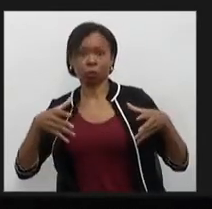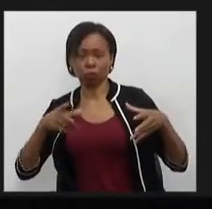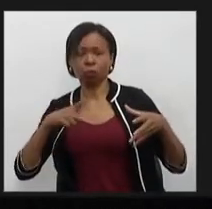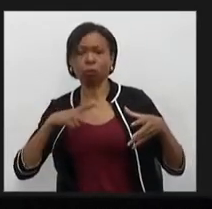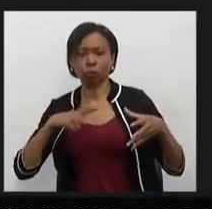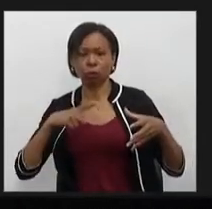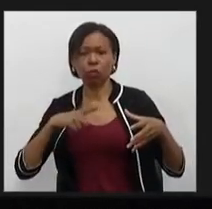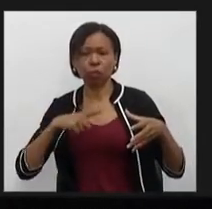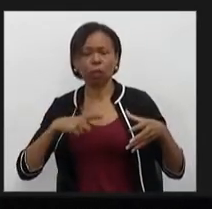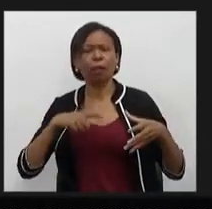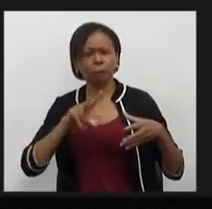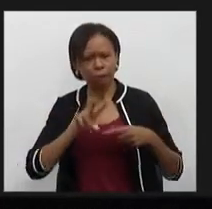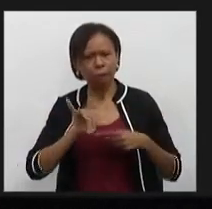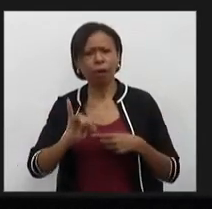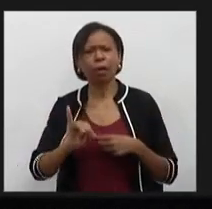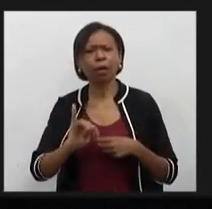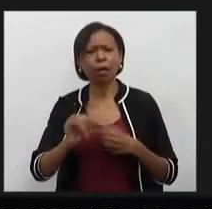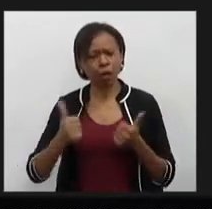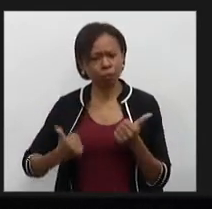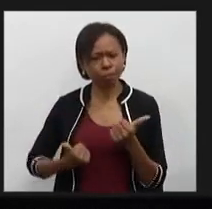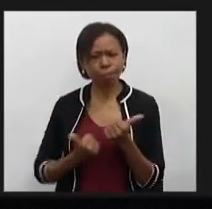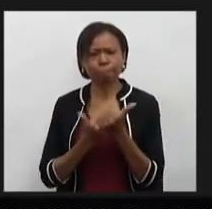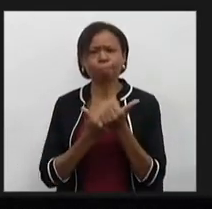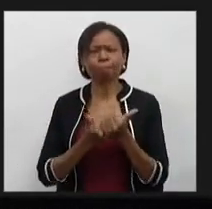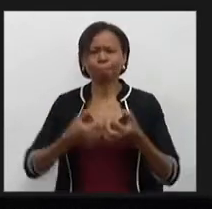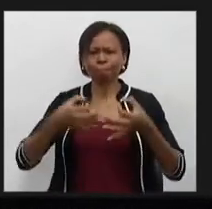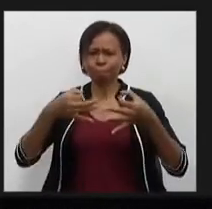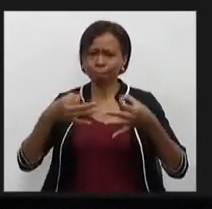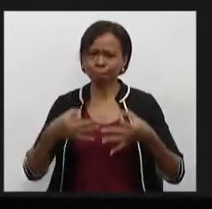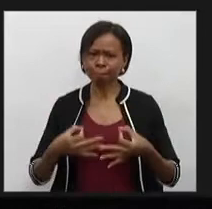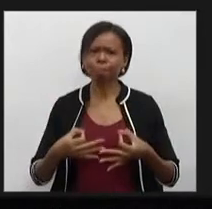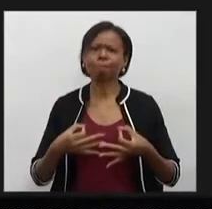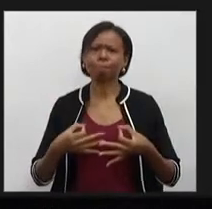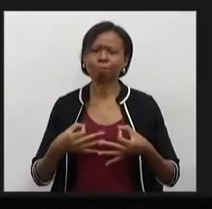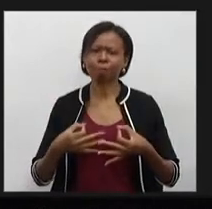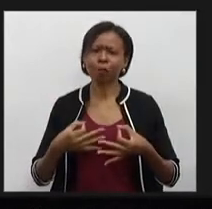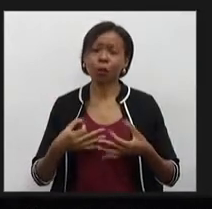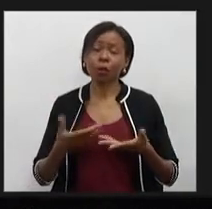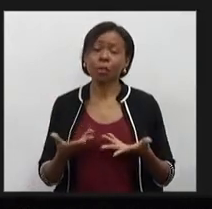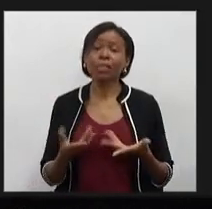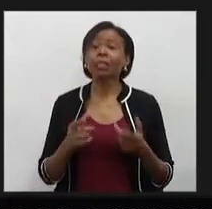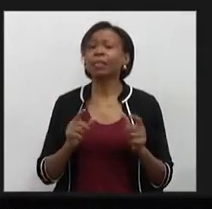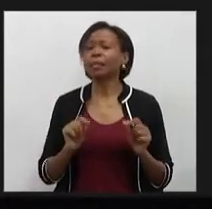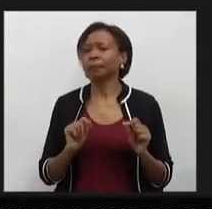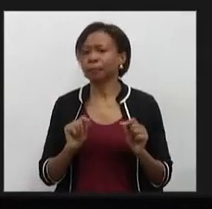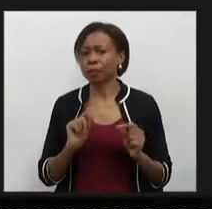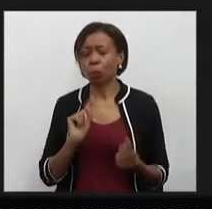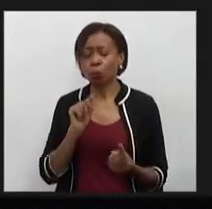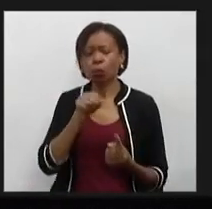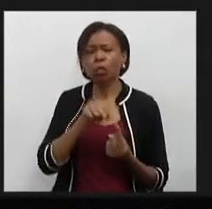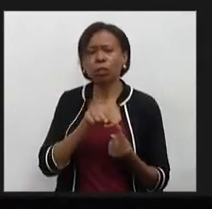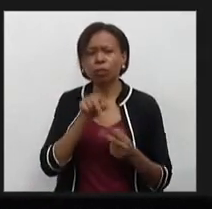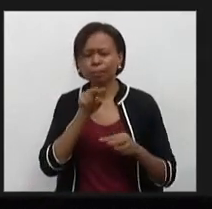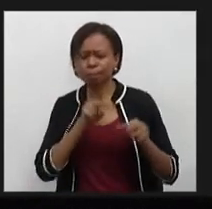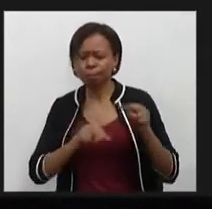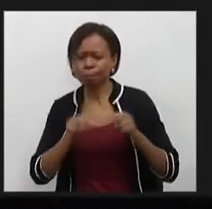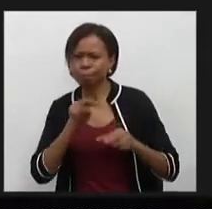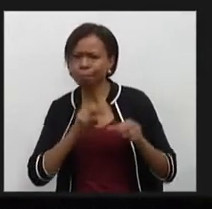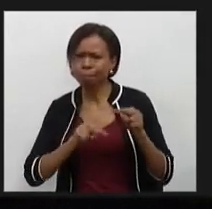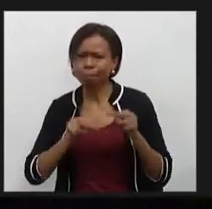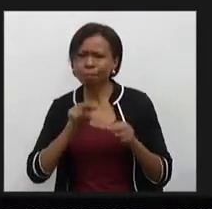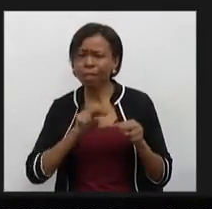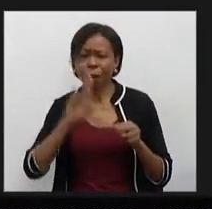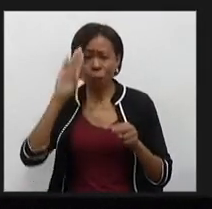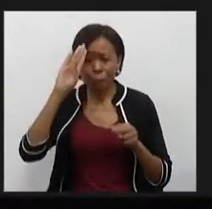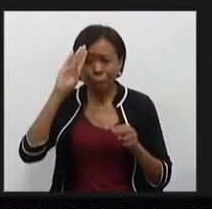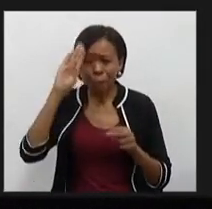vai conseguir colaborar de forma ampla na análise dessa priorização da